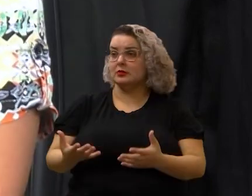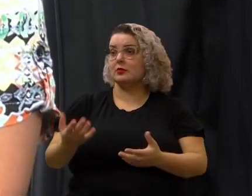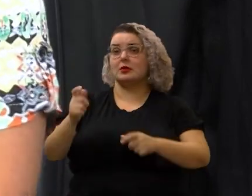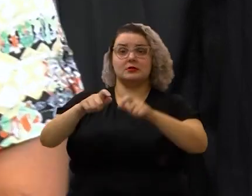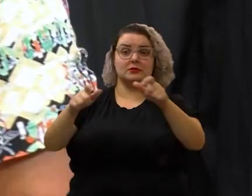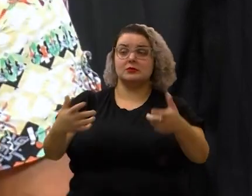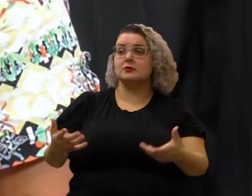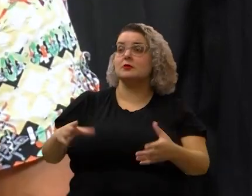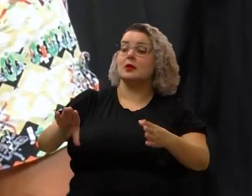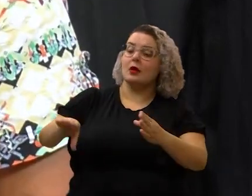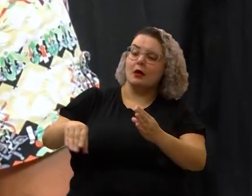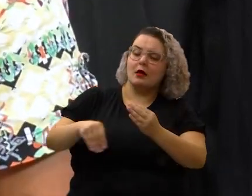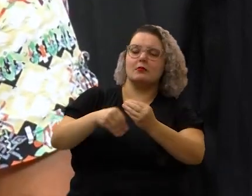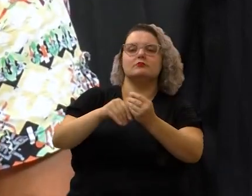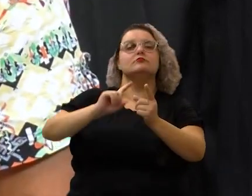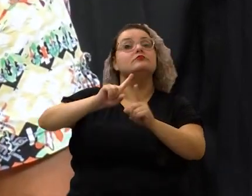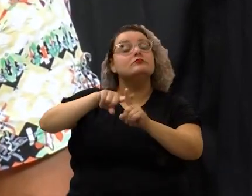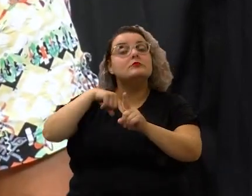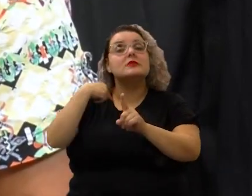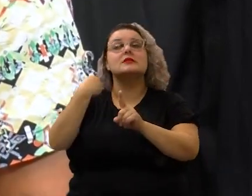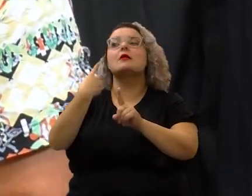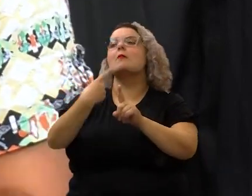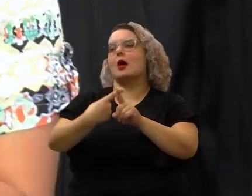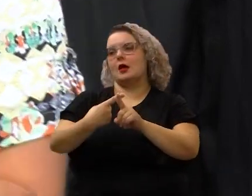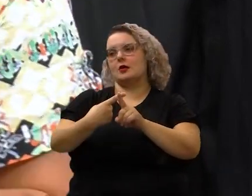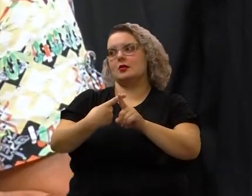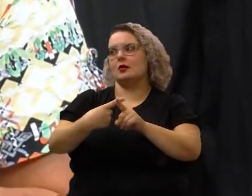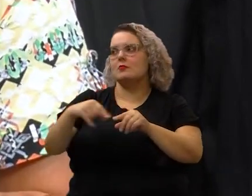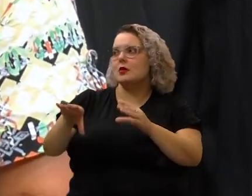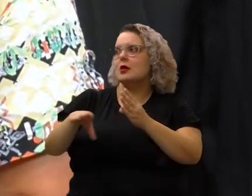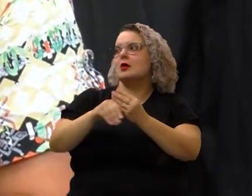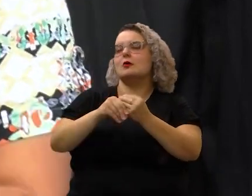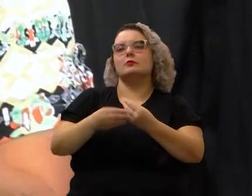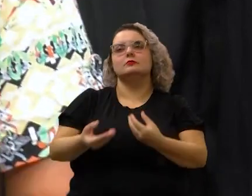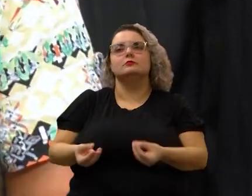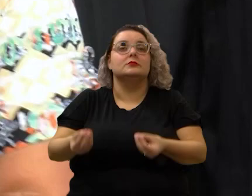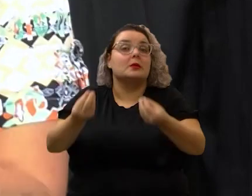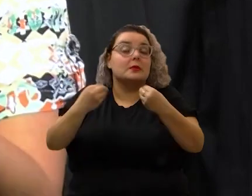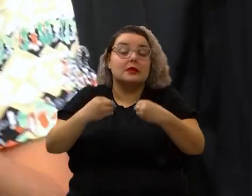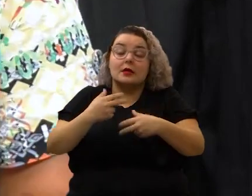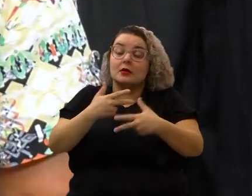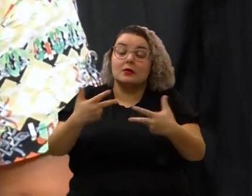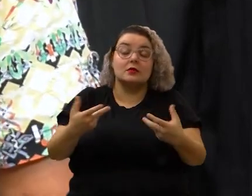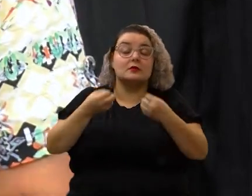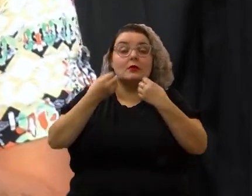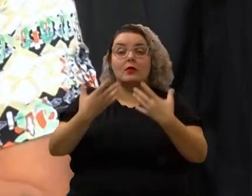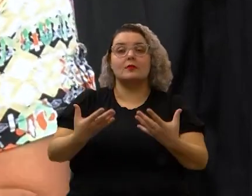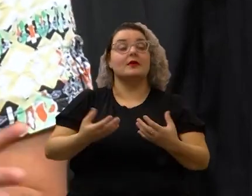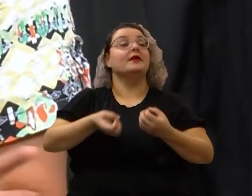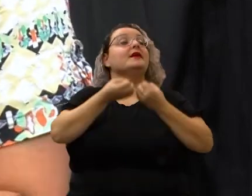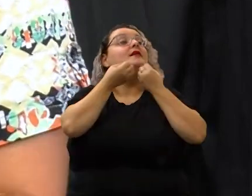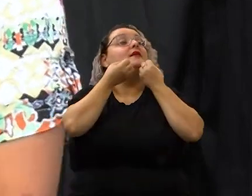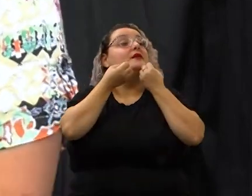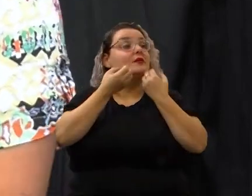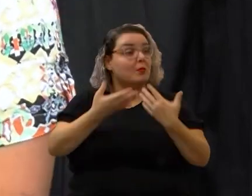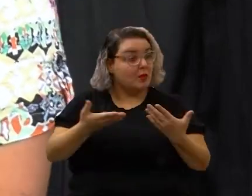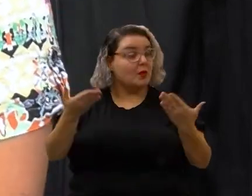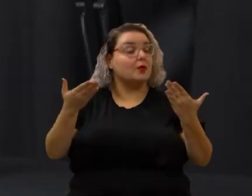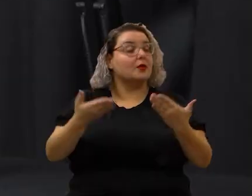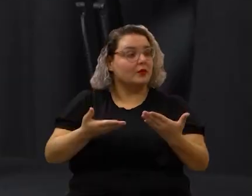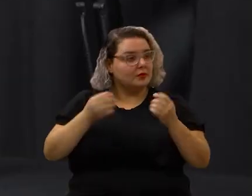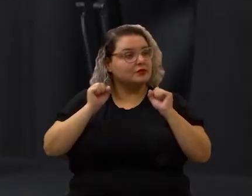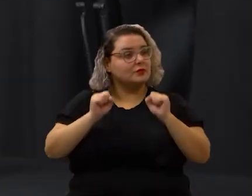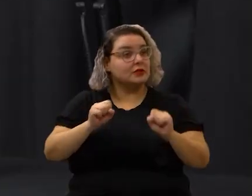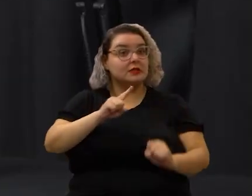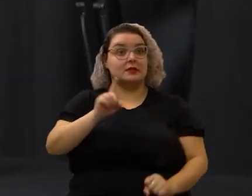amigos, com todo mundo, as relações elas venham para ser mais, para me agregar, para trazer coisas. Então é isso. E que bom